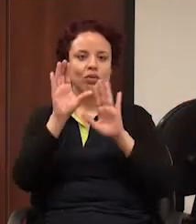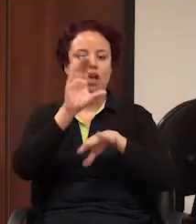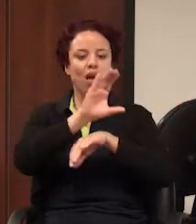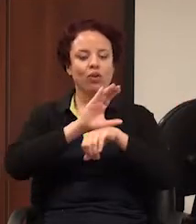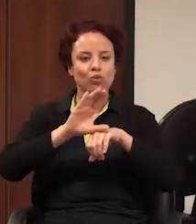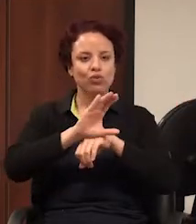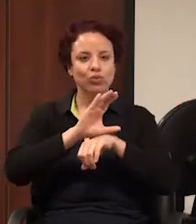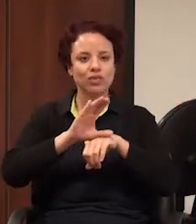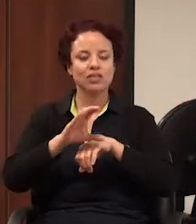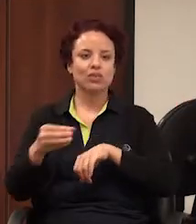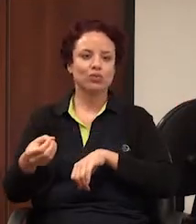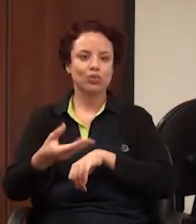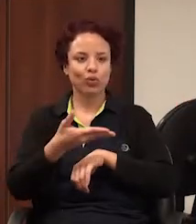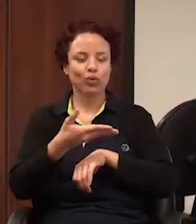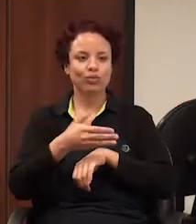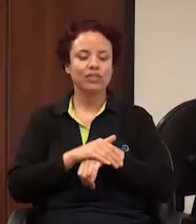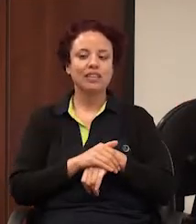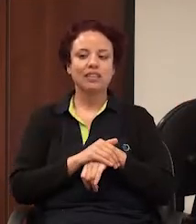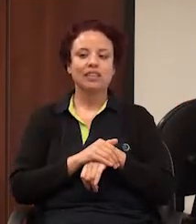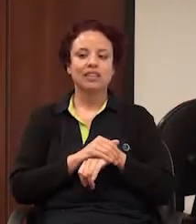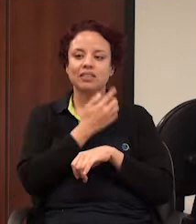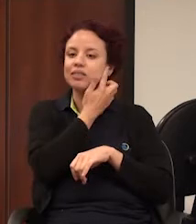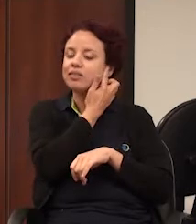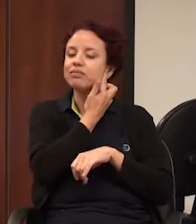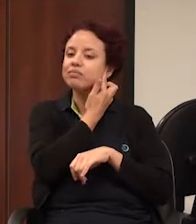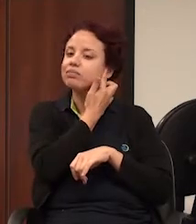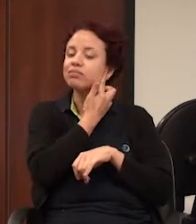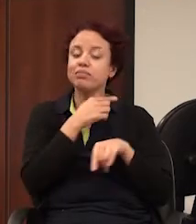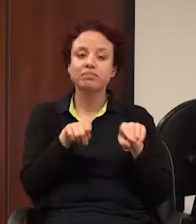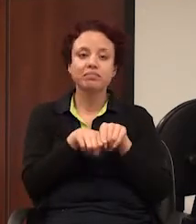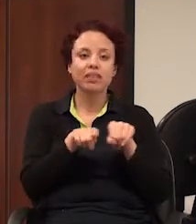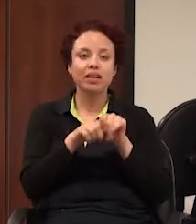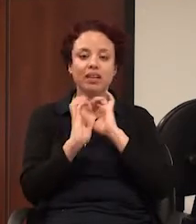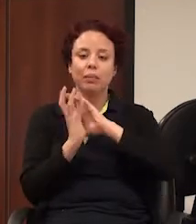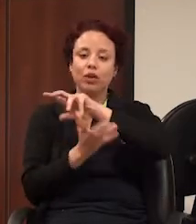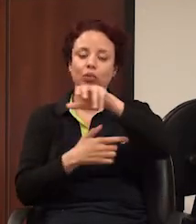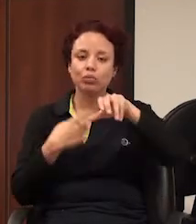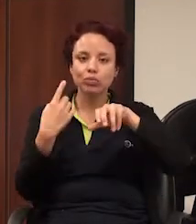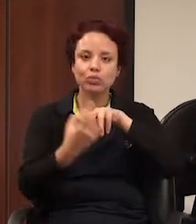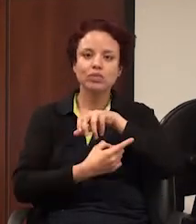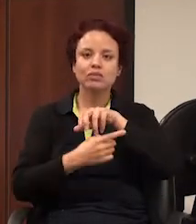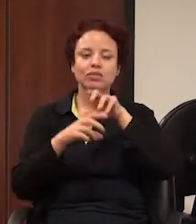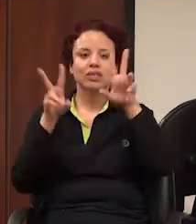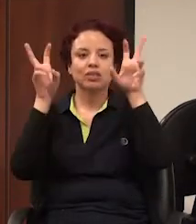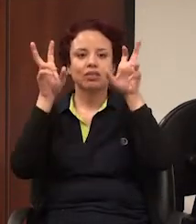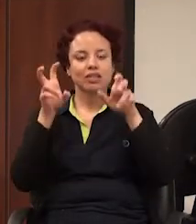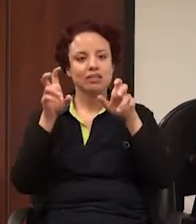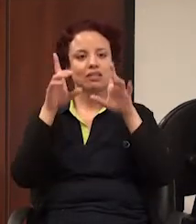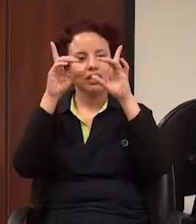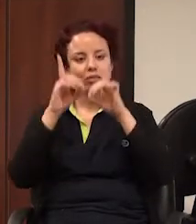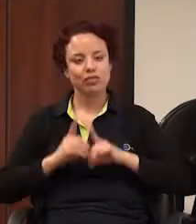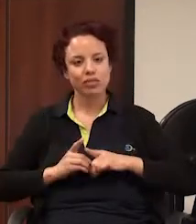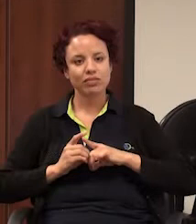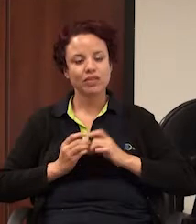constituição bem incipiente, e que também mundialmente a questão veio mais à tona